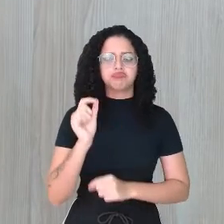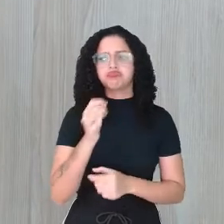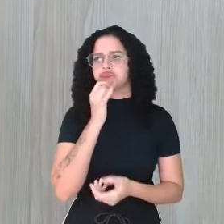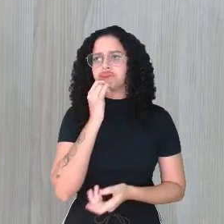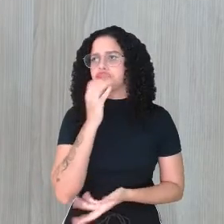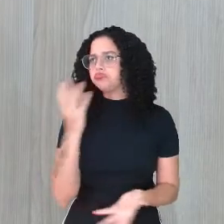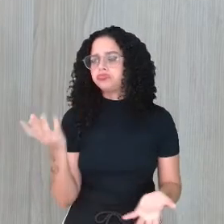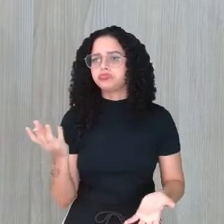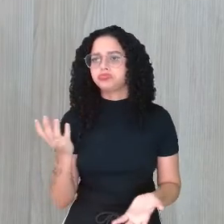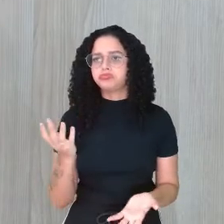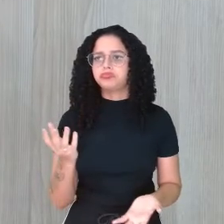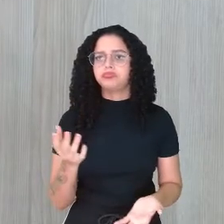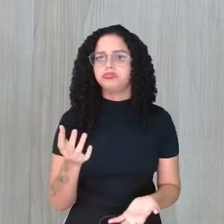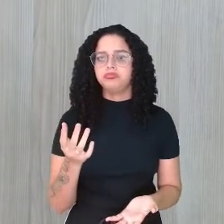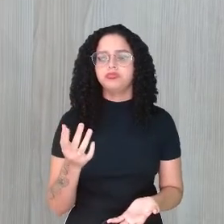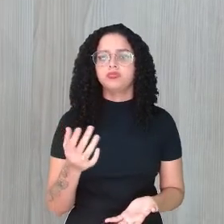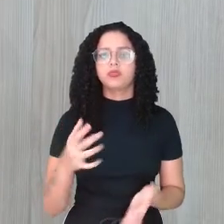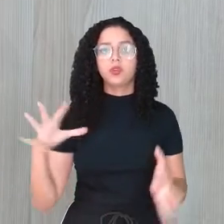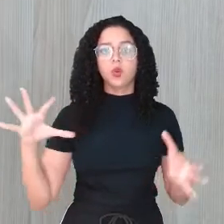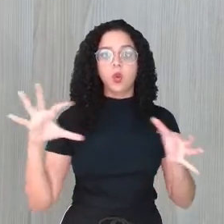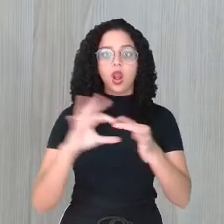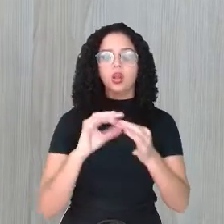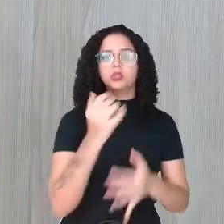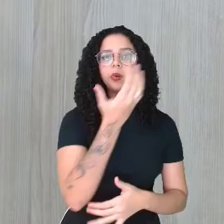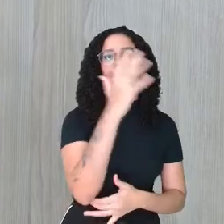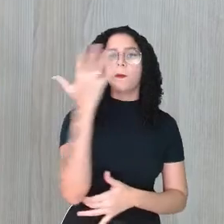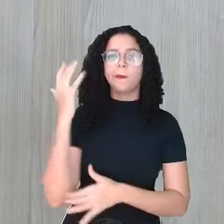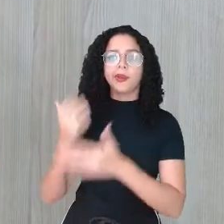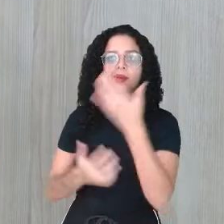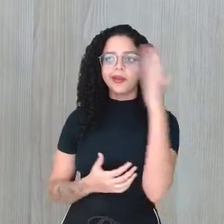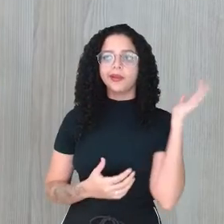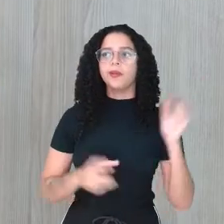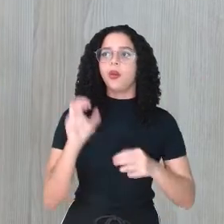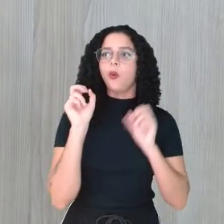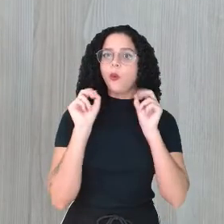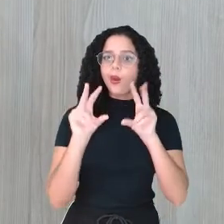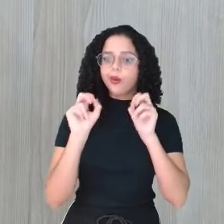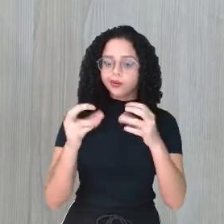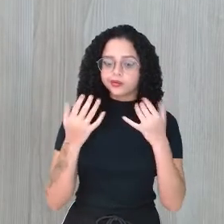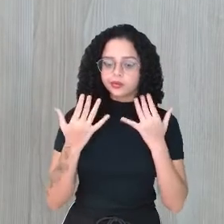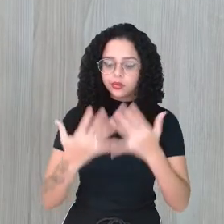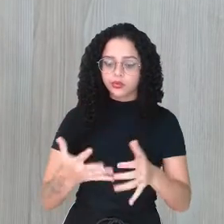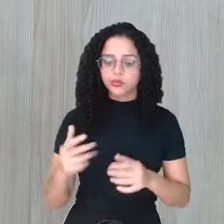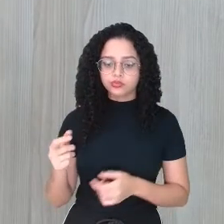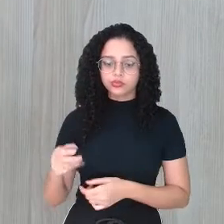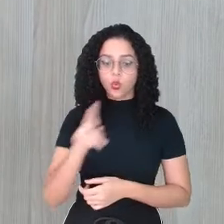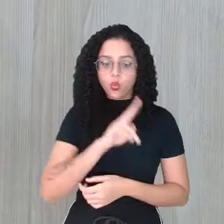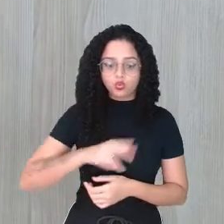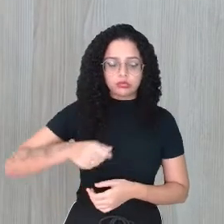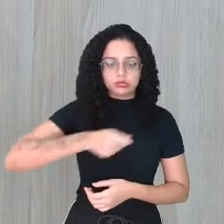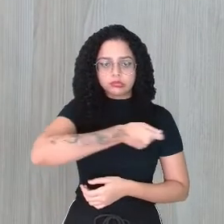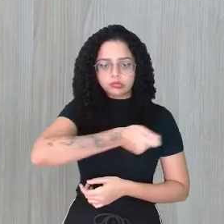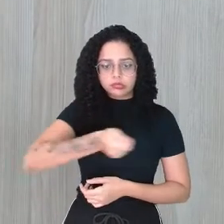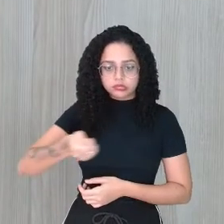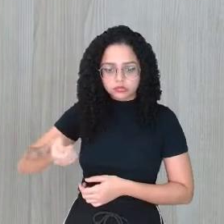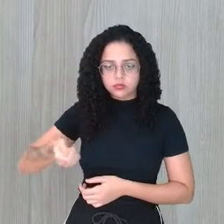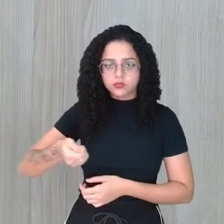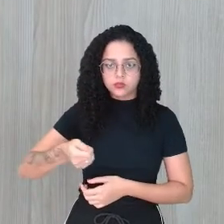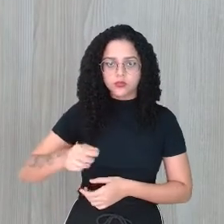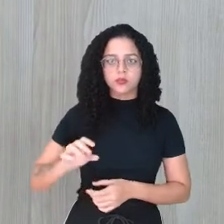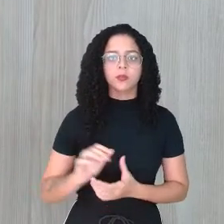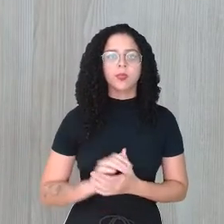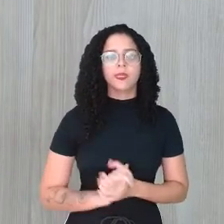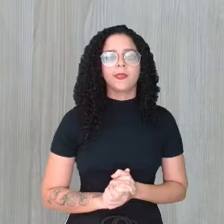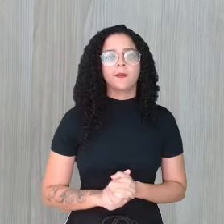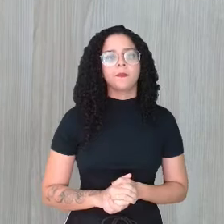é o quê? Primeiro, com relação ao ambiente. O agrotóxico, quando ele é colocado lá, ele vai não só